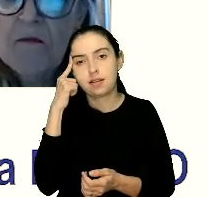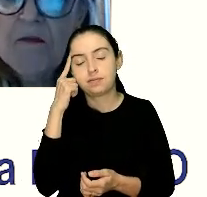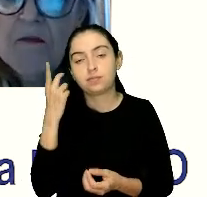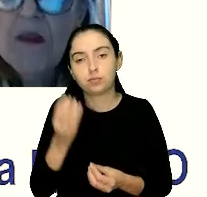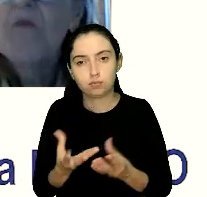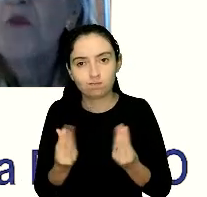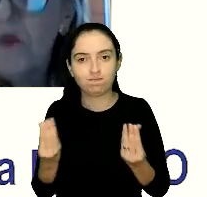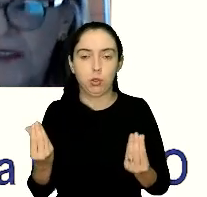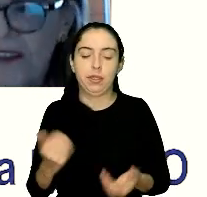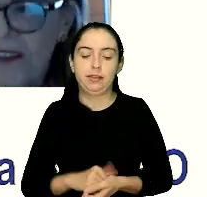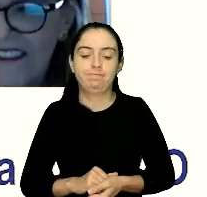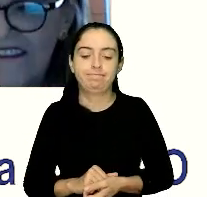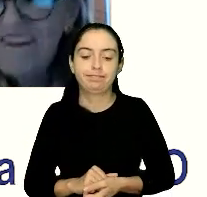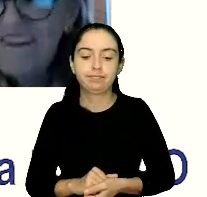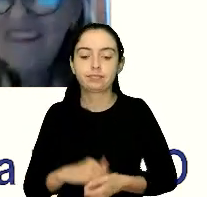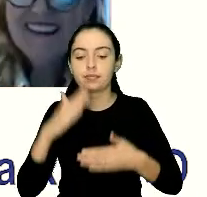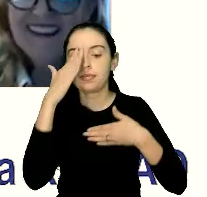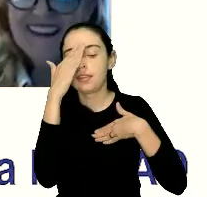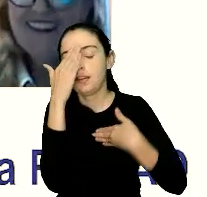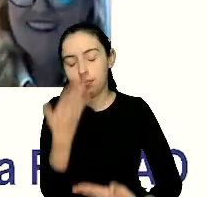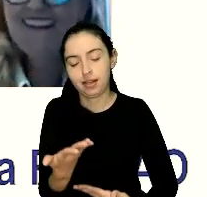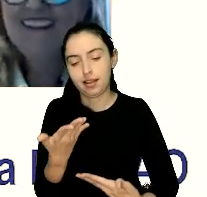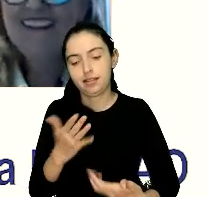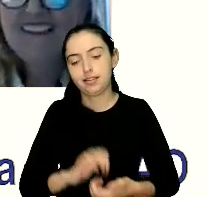muito. Muito obrigada.